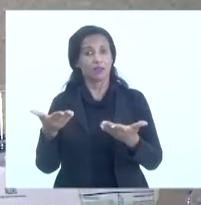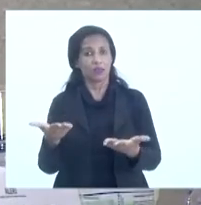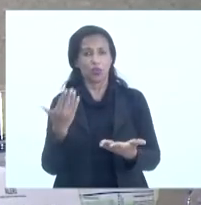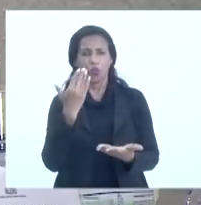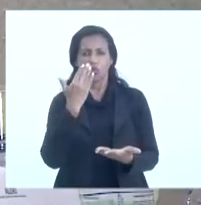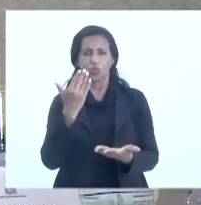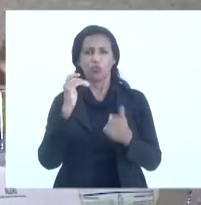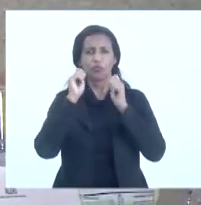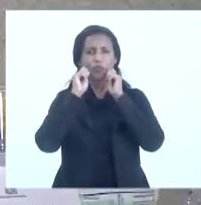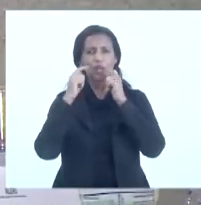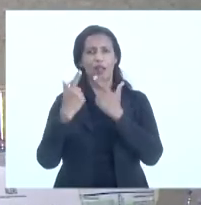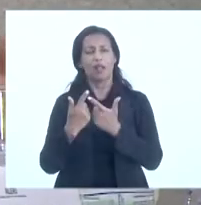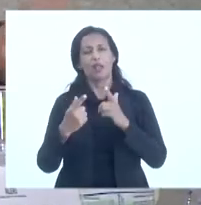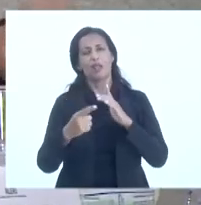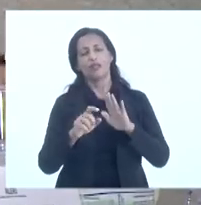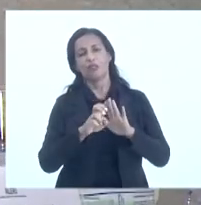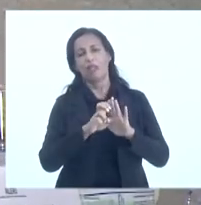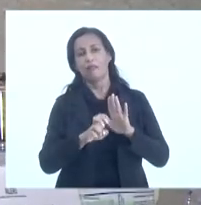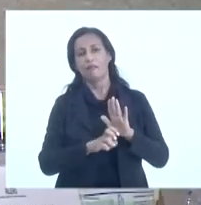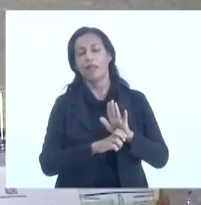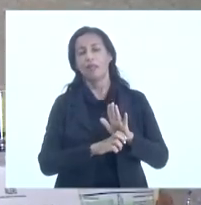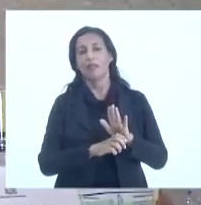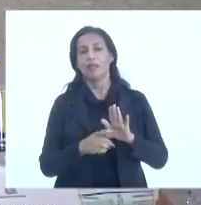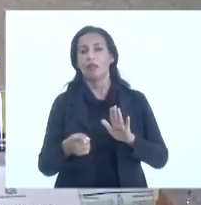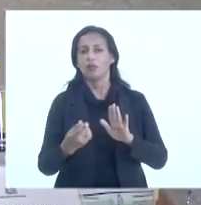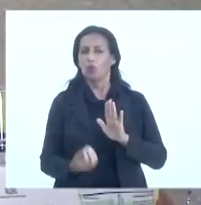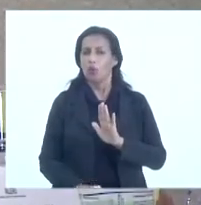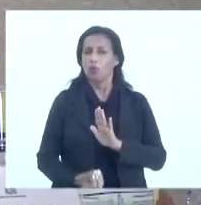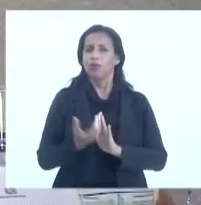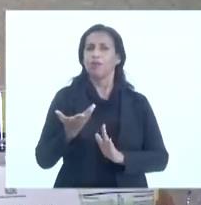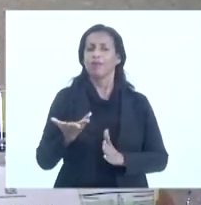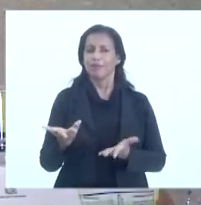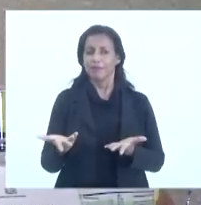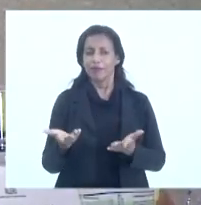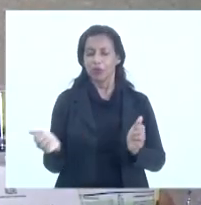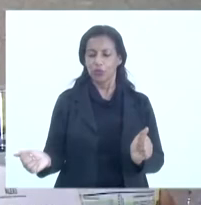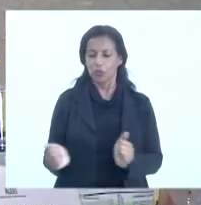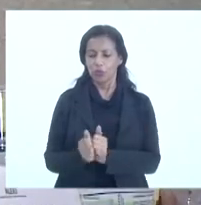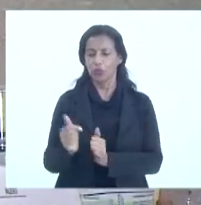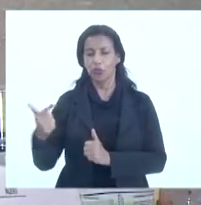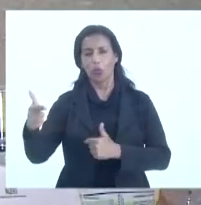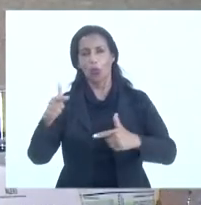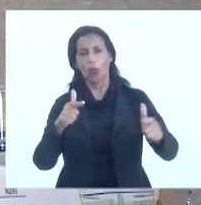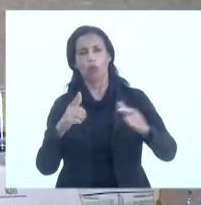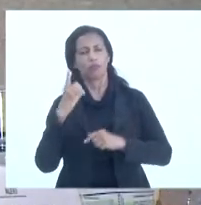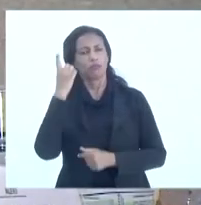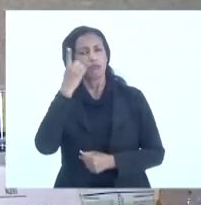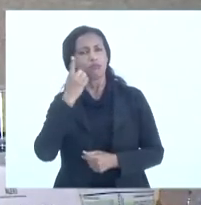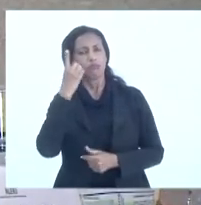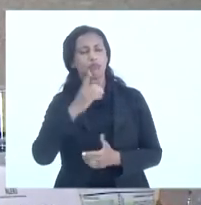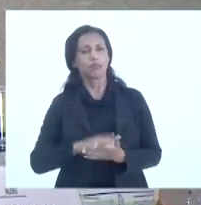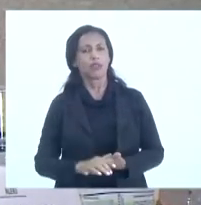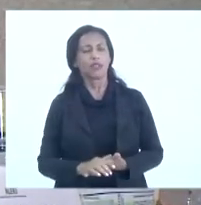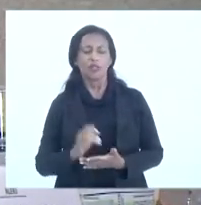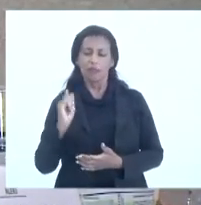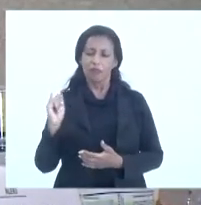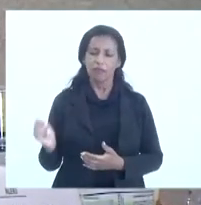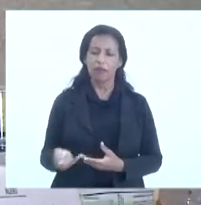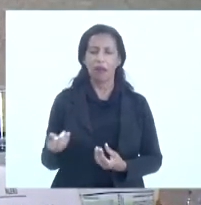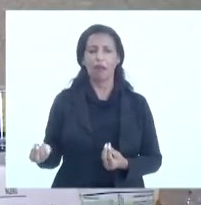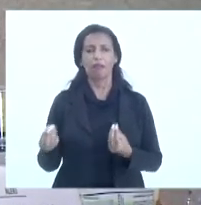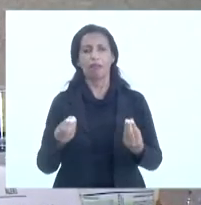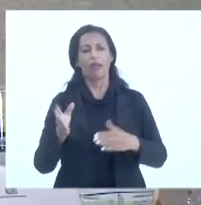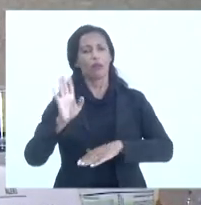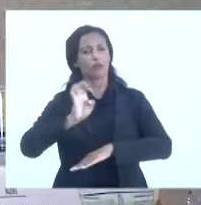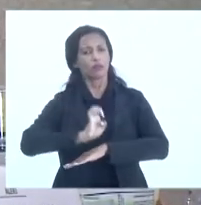Alerj, através da emenda que o senhor criou, junto dos outros deputados, e que vai possibilitar o